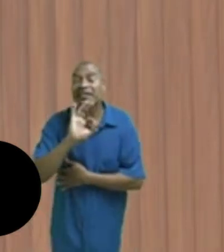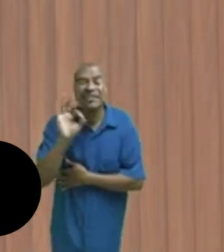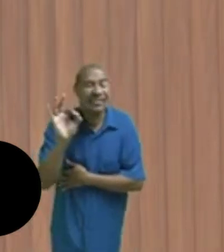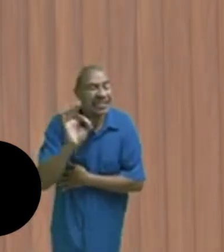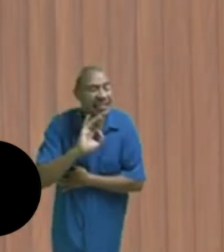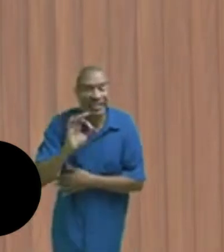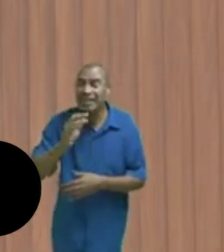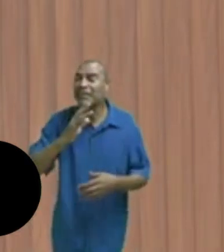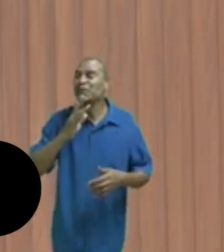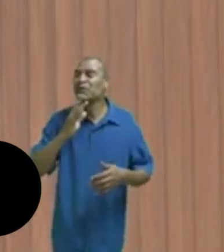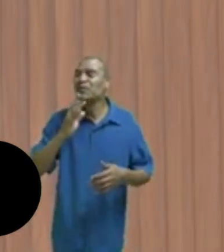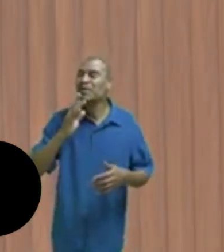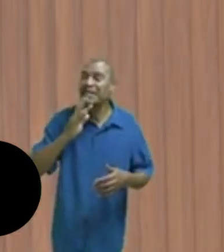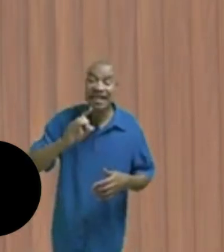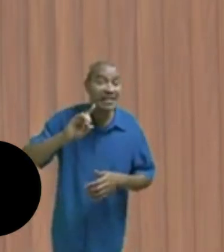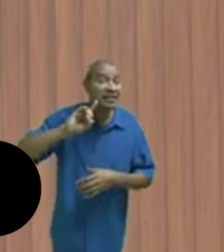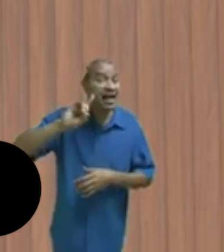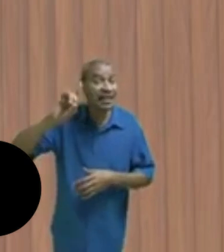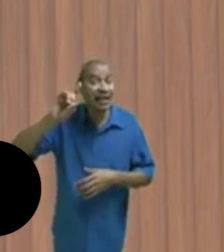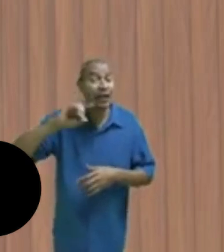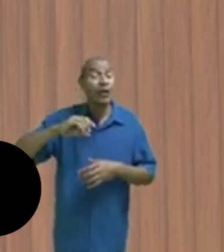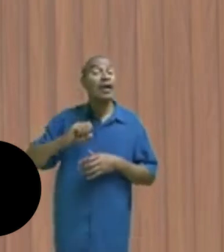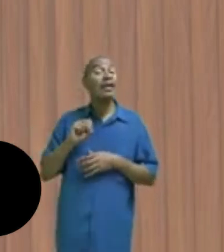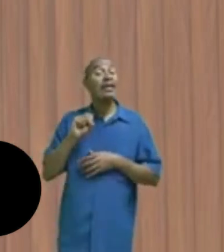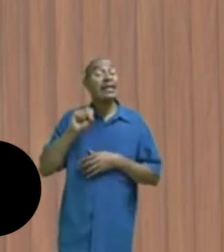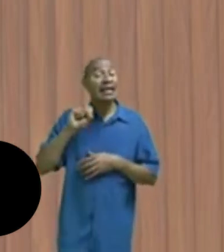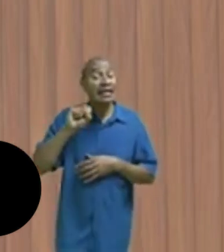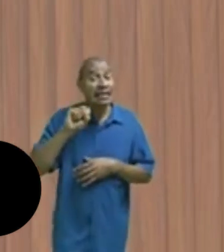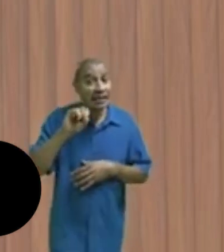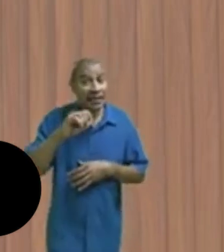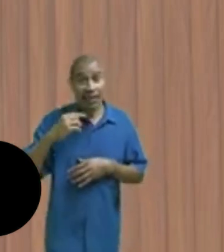Ninguém conhece a Deus. Se alguém